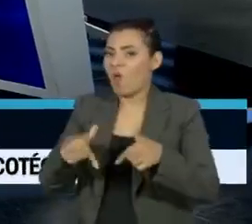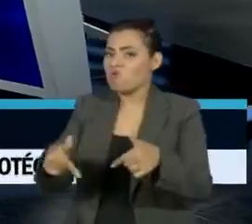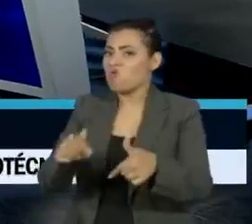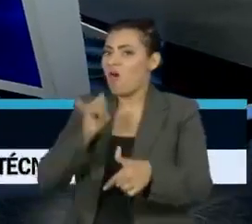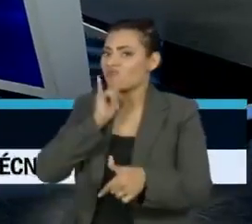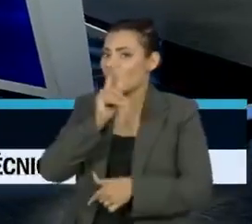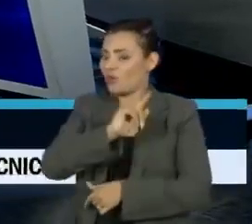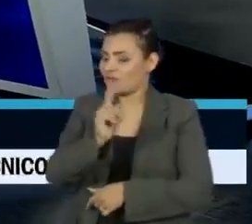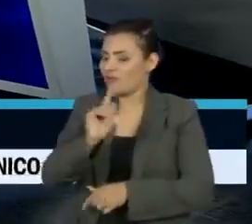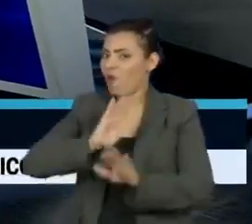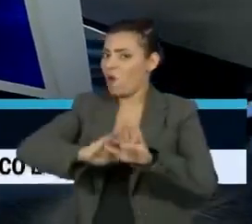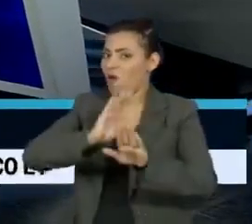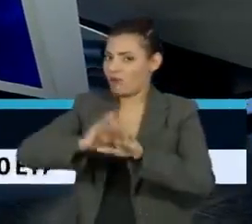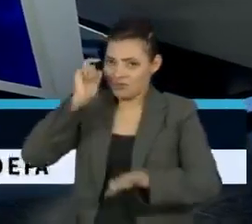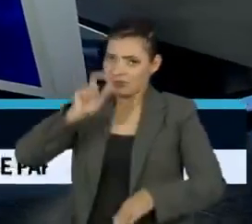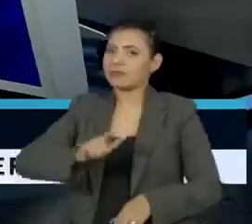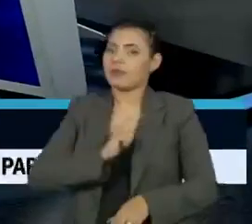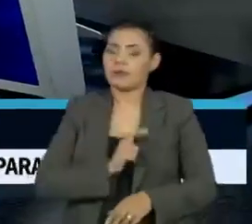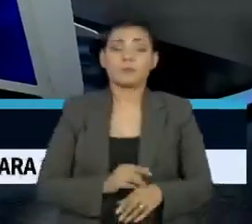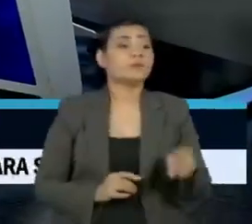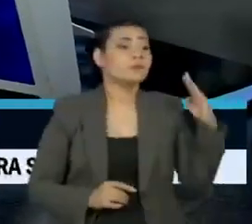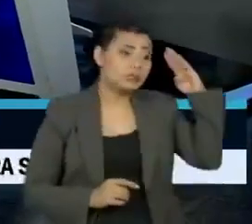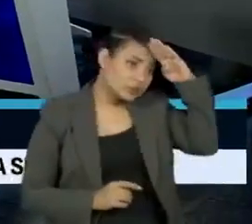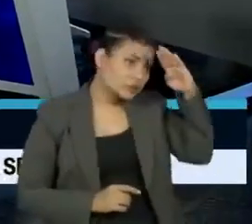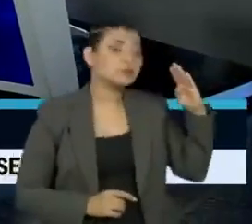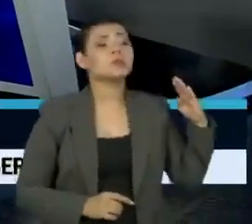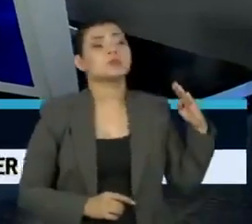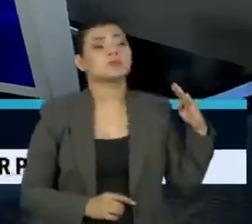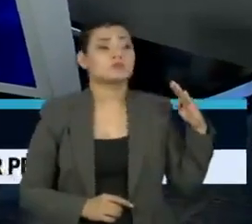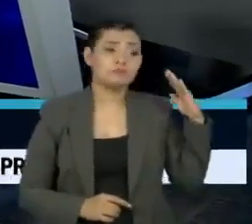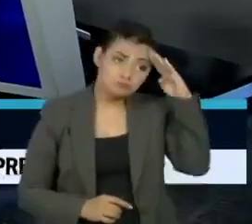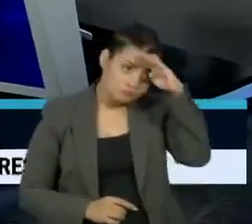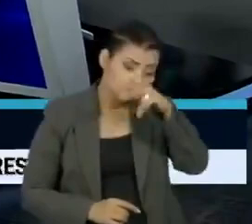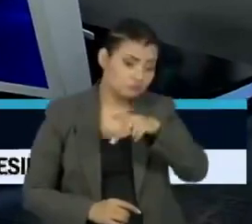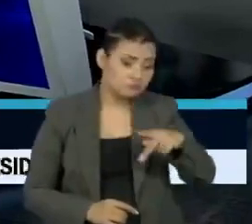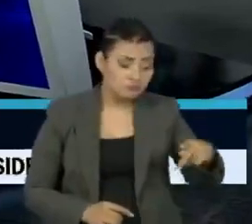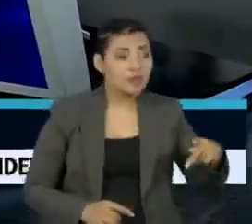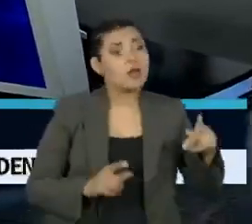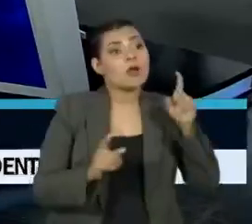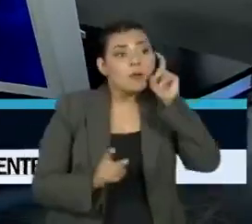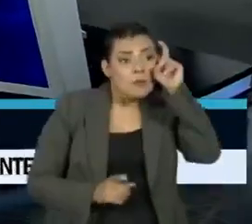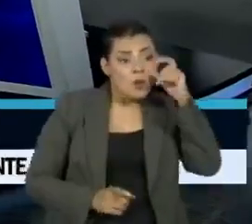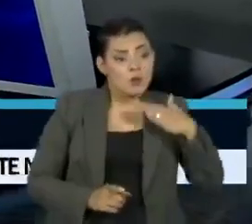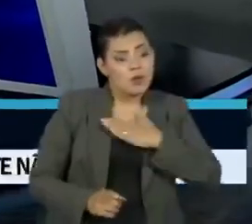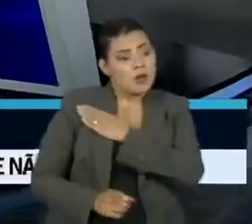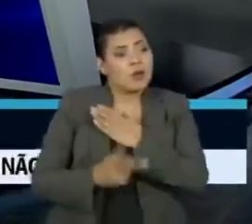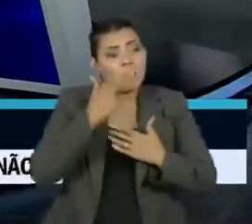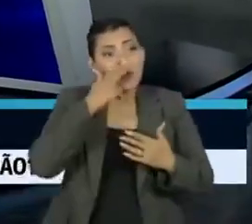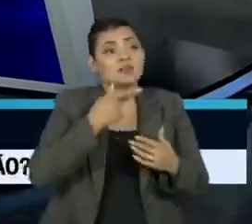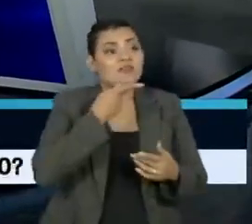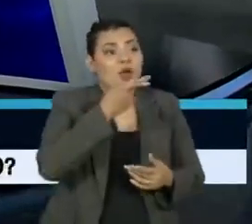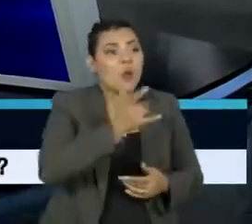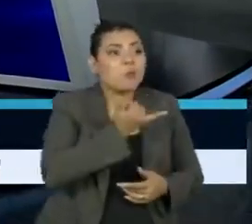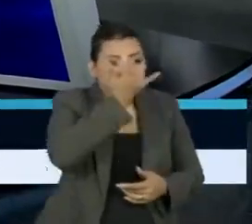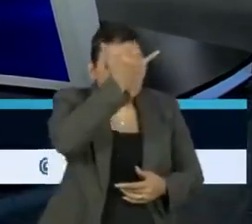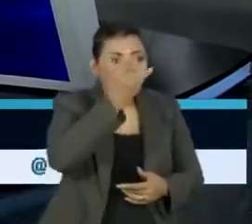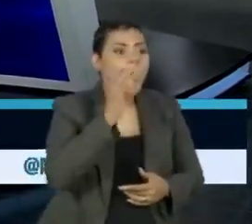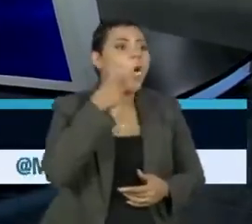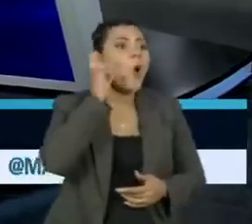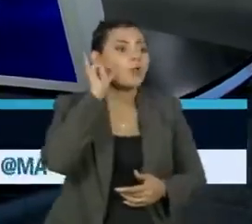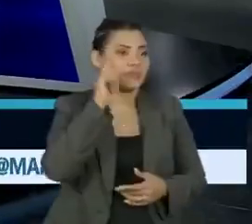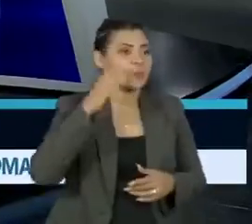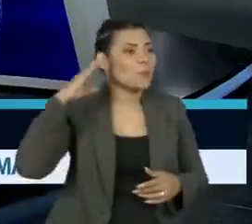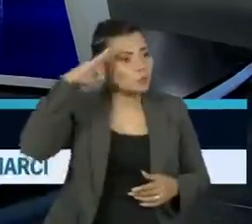e Pondera tanto o presidente aí bolsonaro quanto o vice Hamilton Mourão tentaram amenizar a fala desastrada de